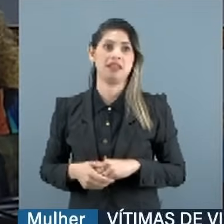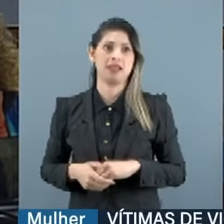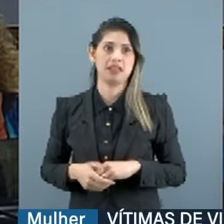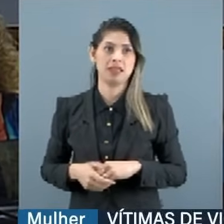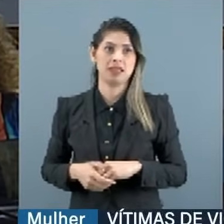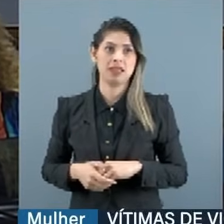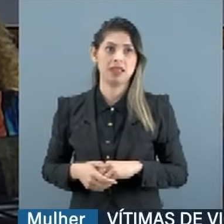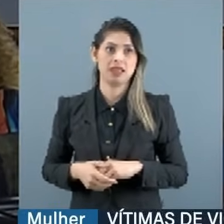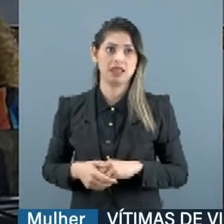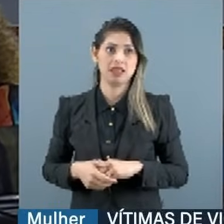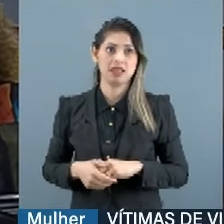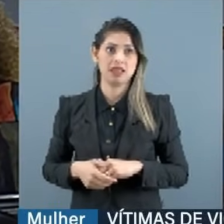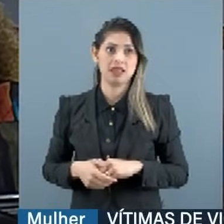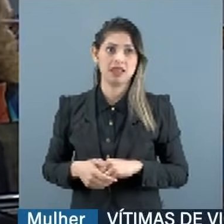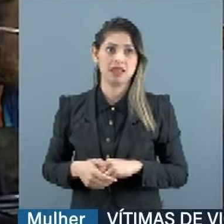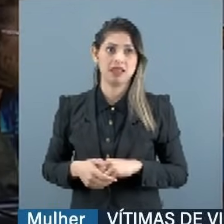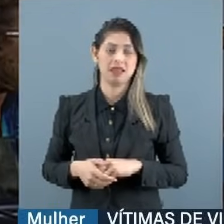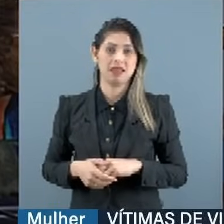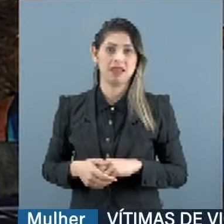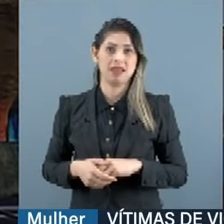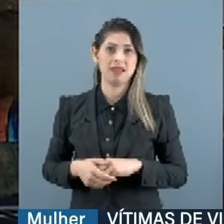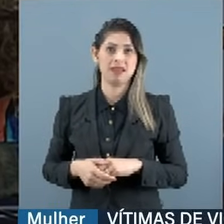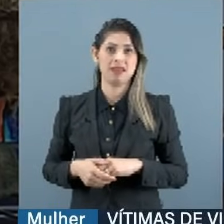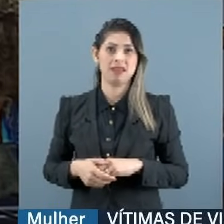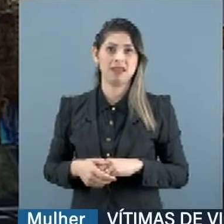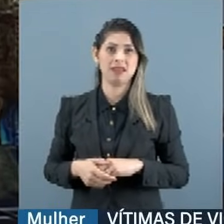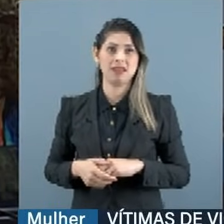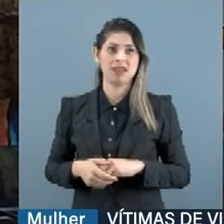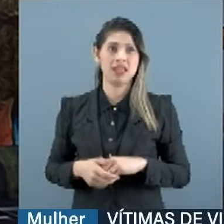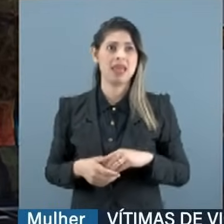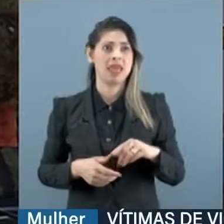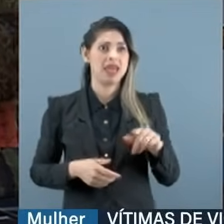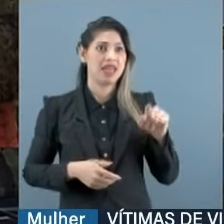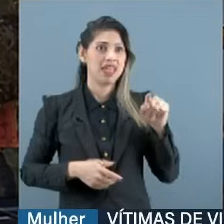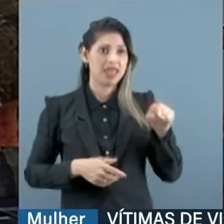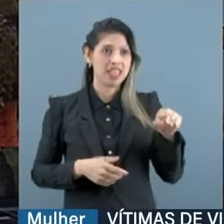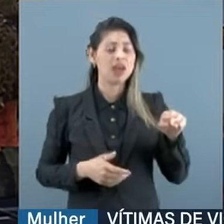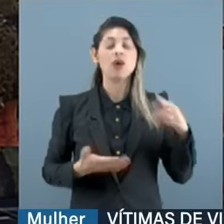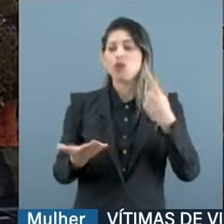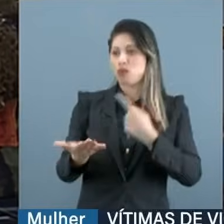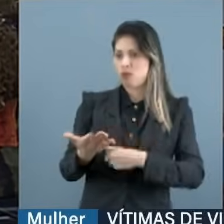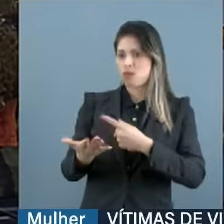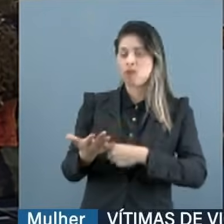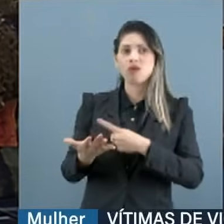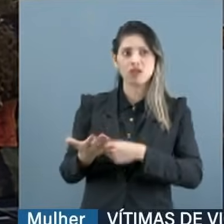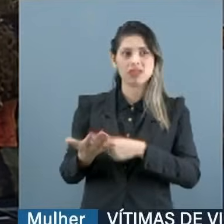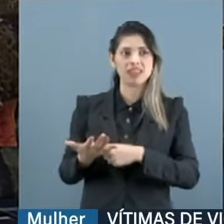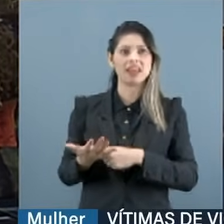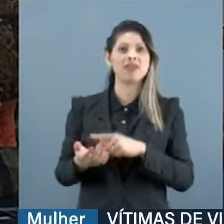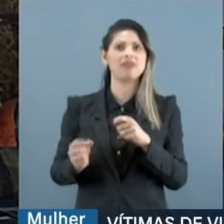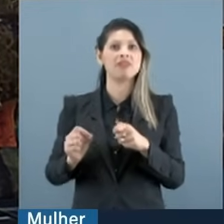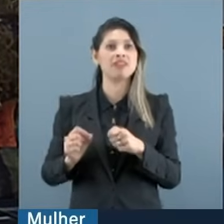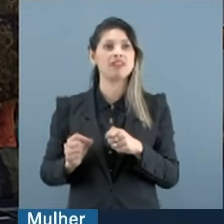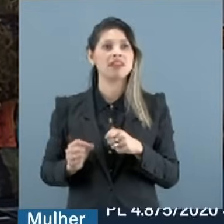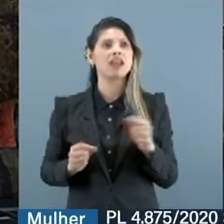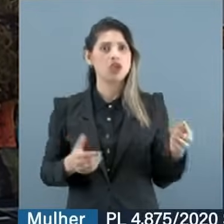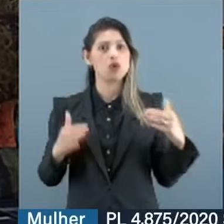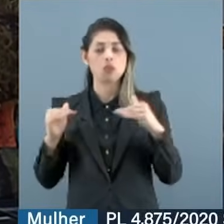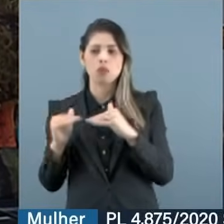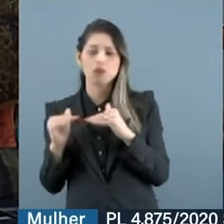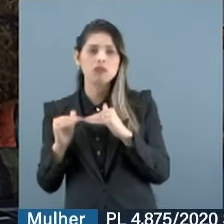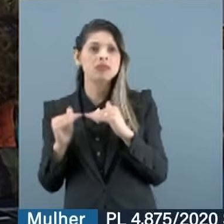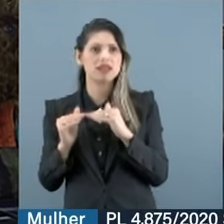feitas com a urna que imprimisse o voto. E você concordou em assumir? Eu concordei porque era uma proposta de um